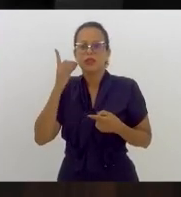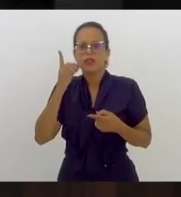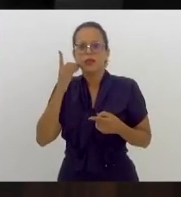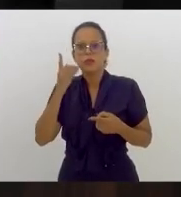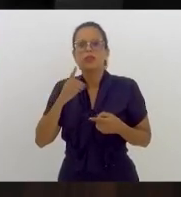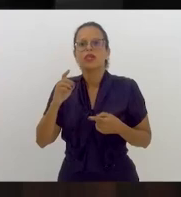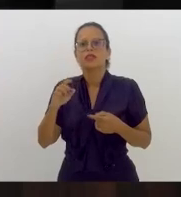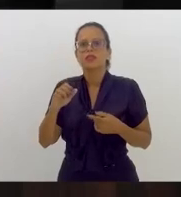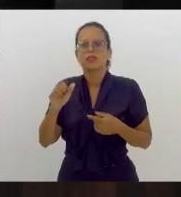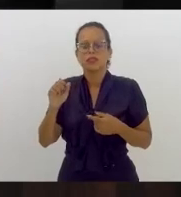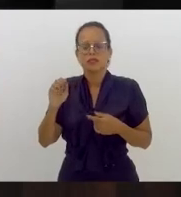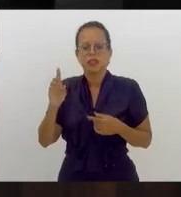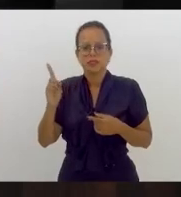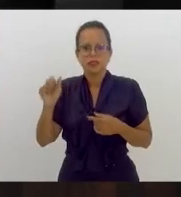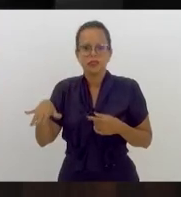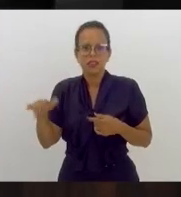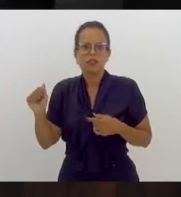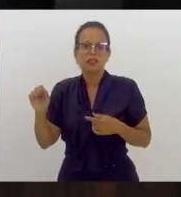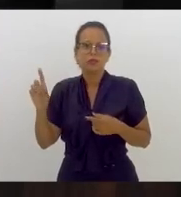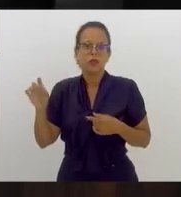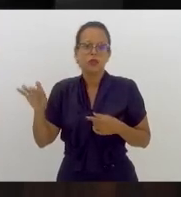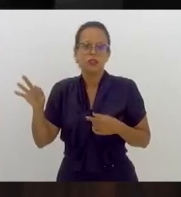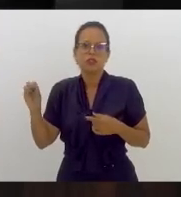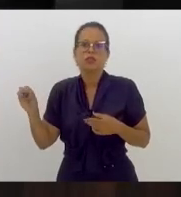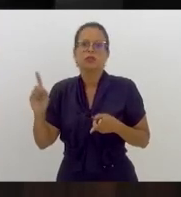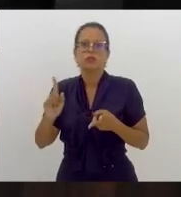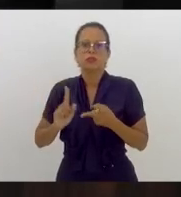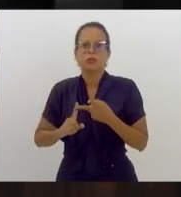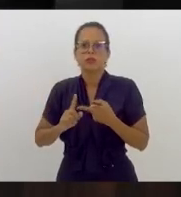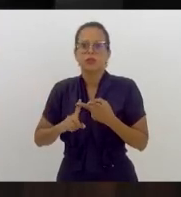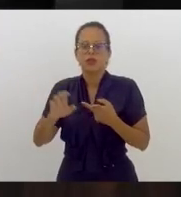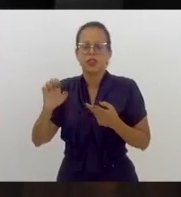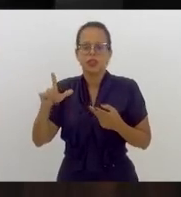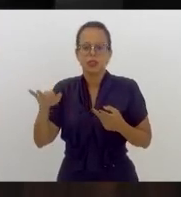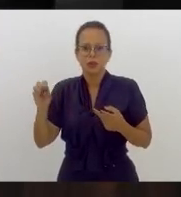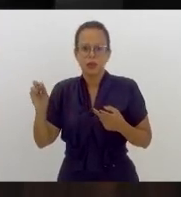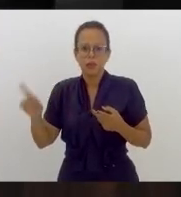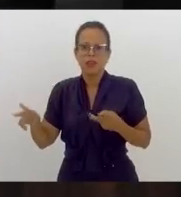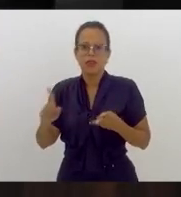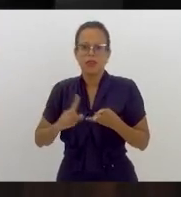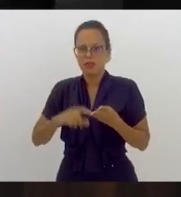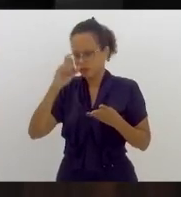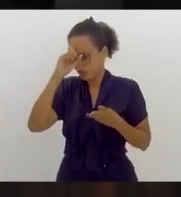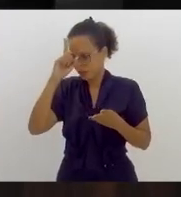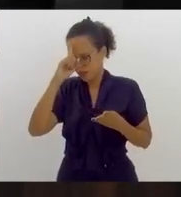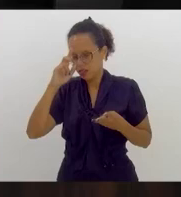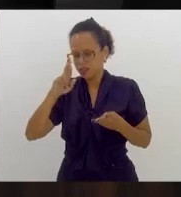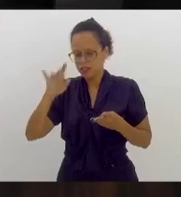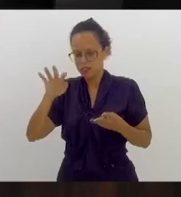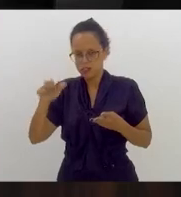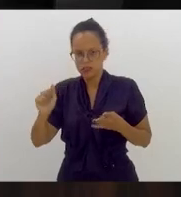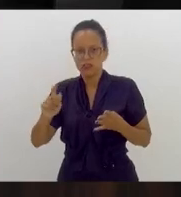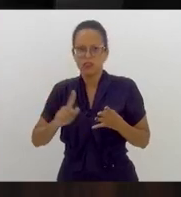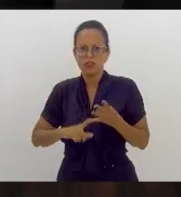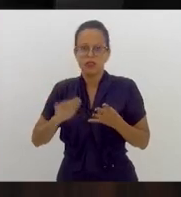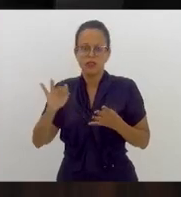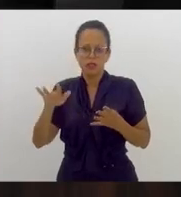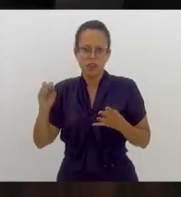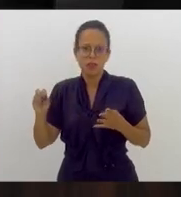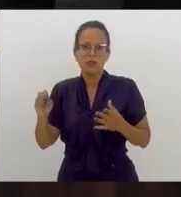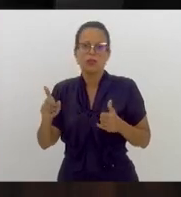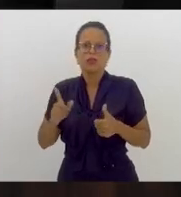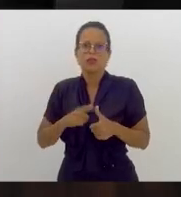Dani Monteiro, deputado Delegado Carlos Augusto, deputado Eliomar Coelho, deputado Enfermeira Rejane, deputado Fábio Silva, deputado Felipe